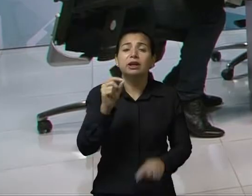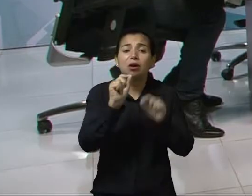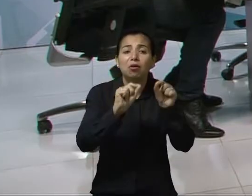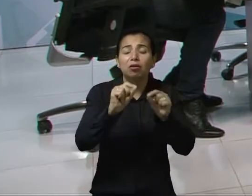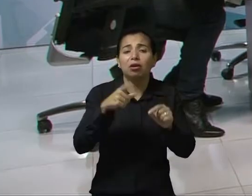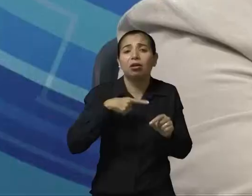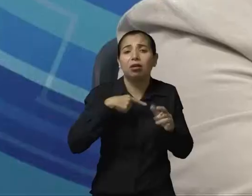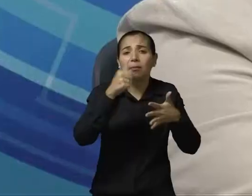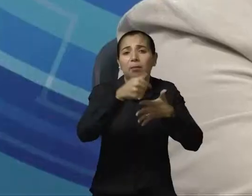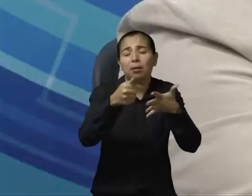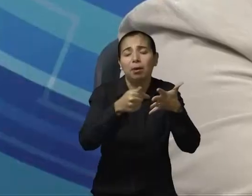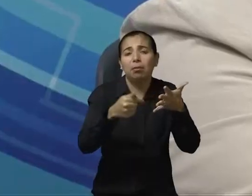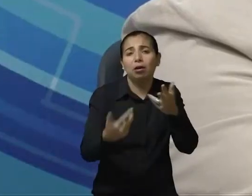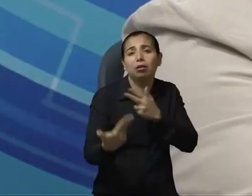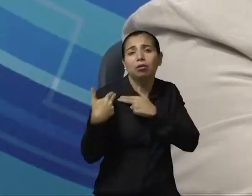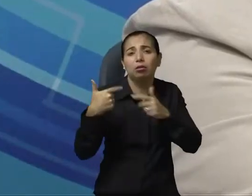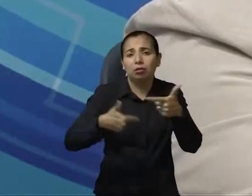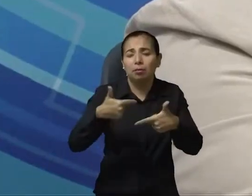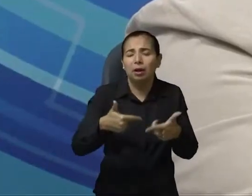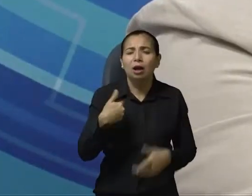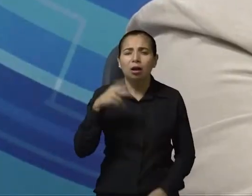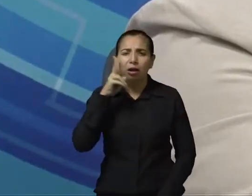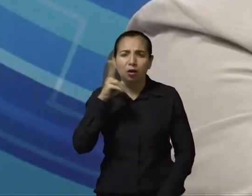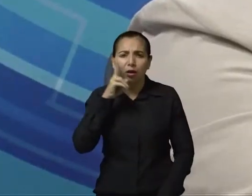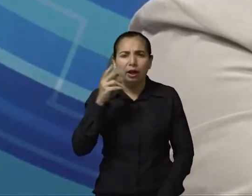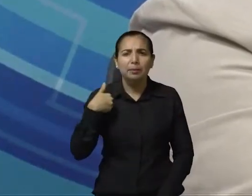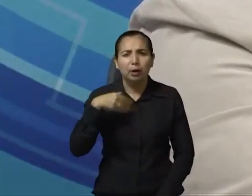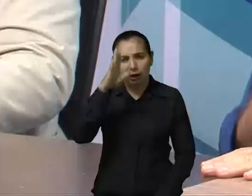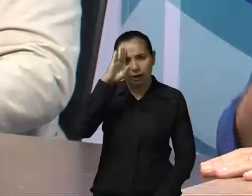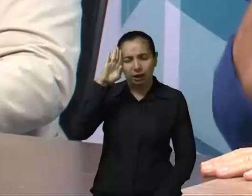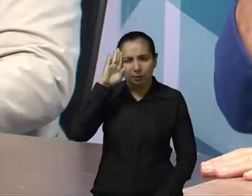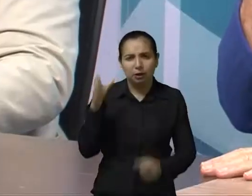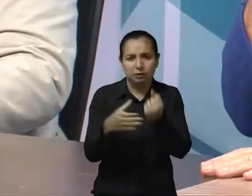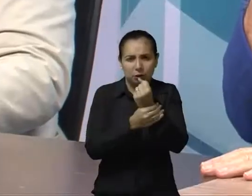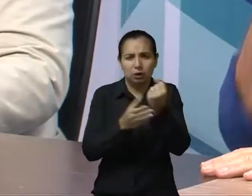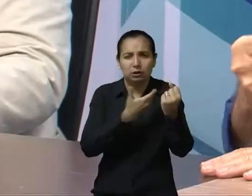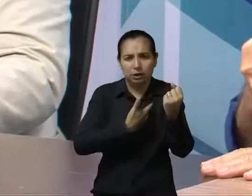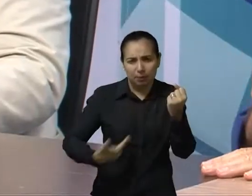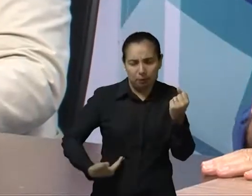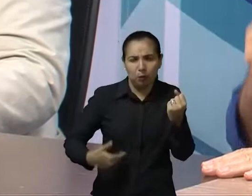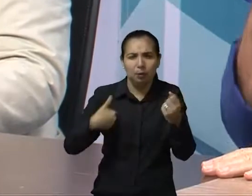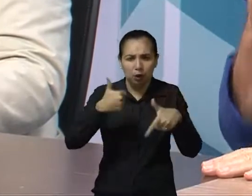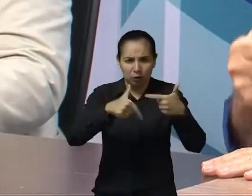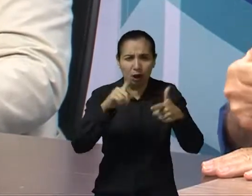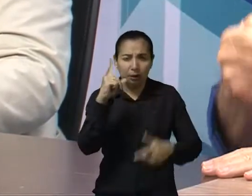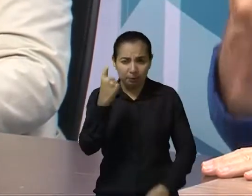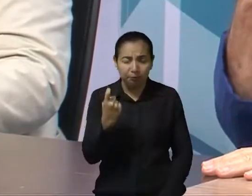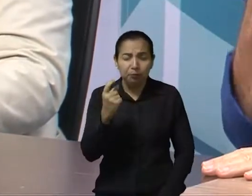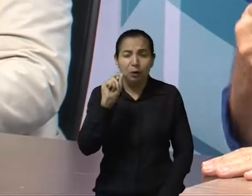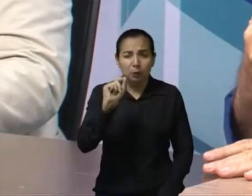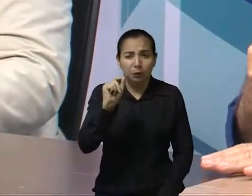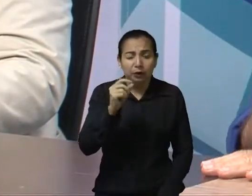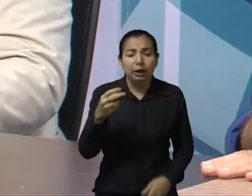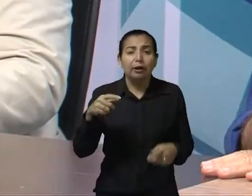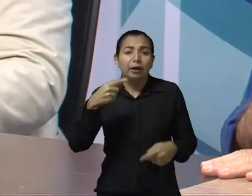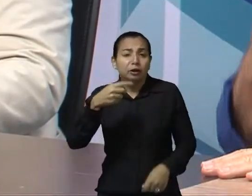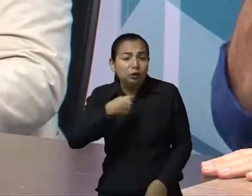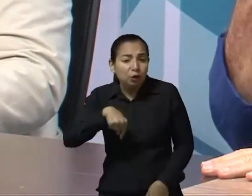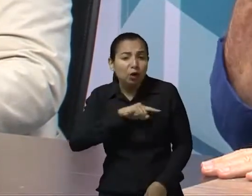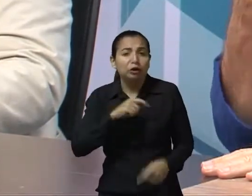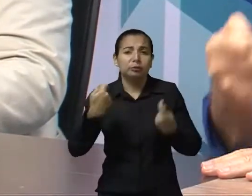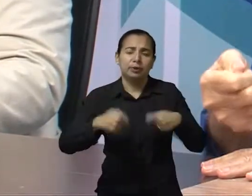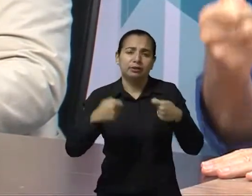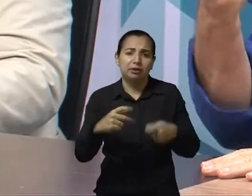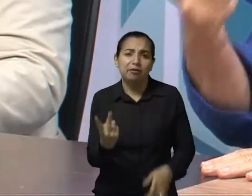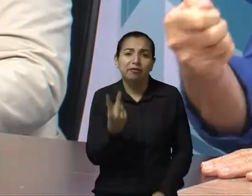quando eu trabalhava na Academia Estadual de Segurança Pública, para mim eu colocava como uma questão central. Nós temos que valorizar